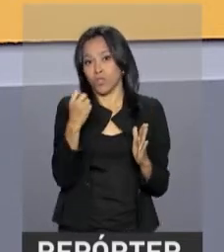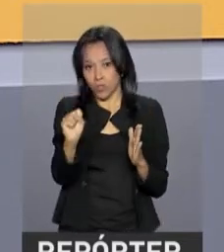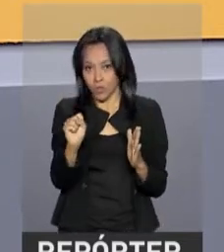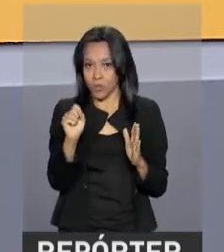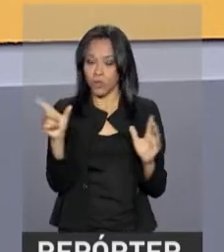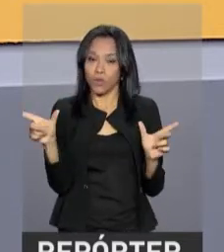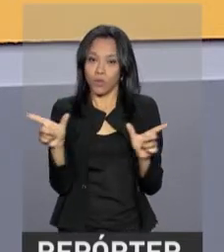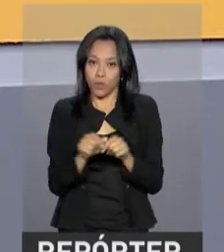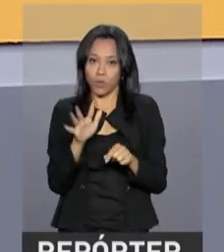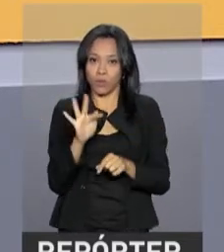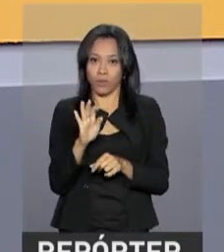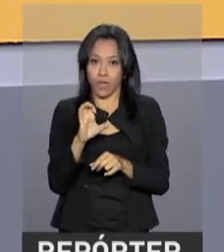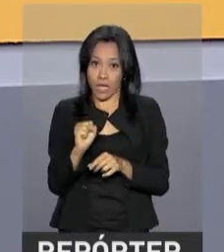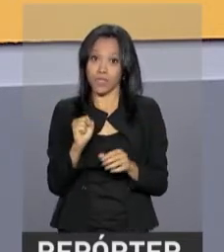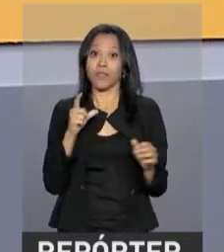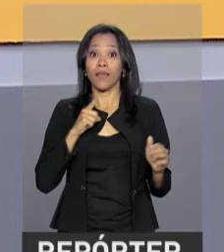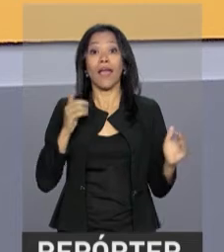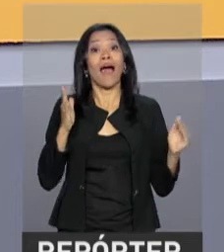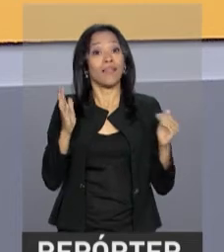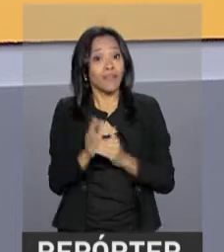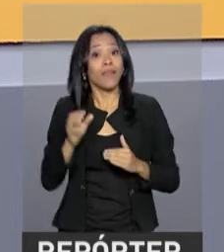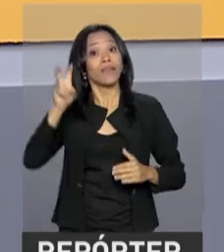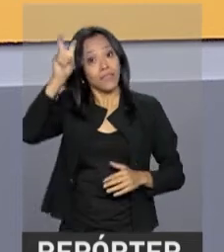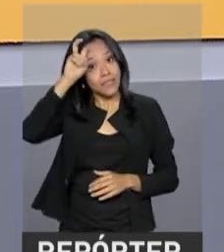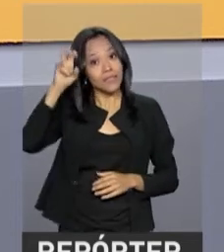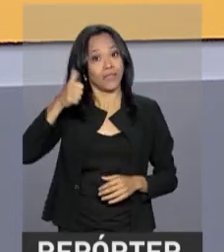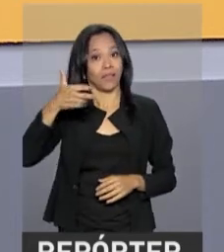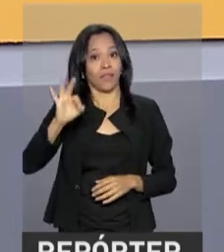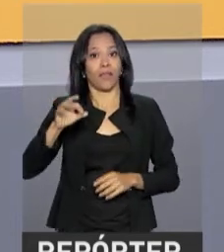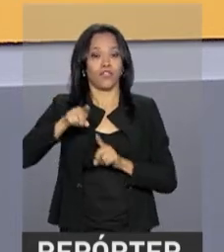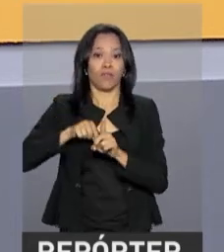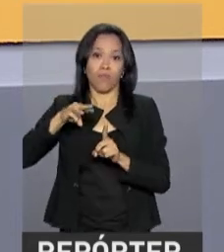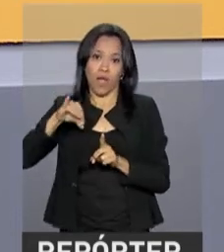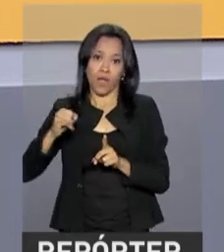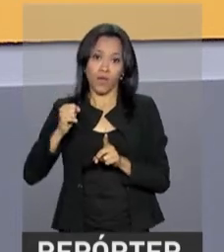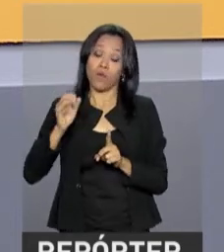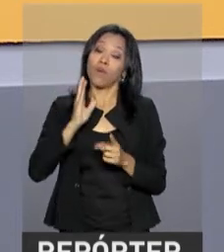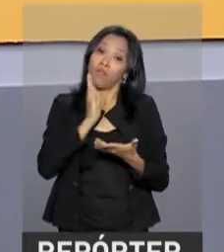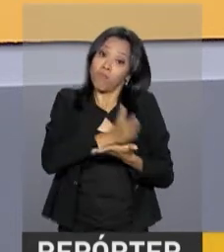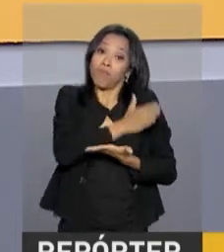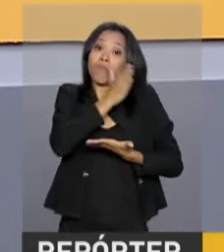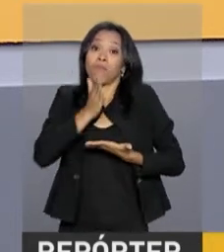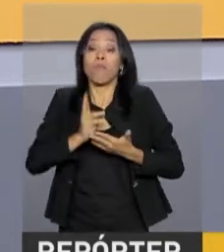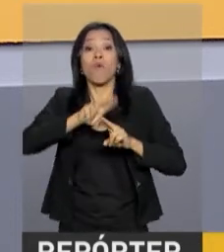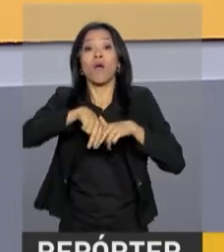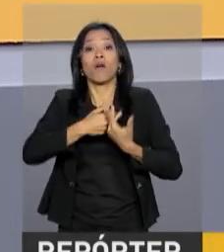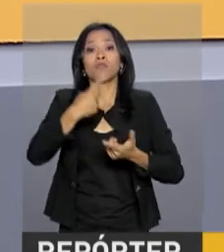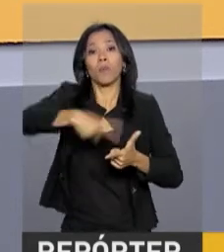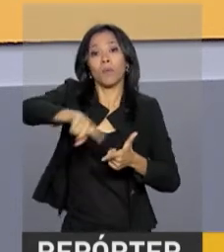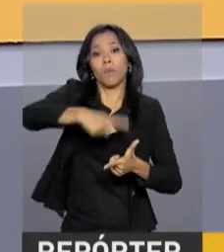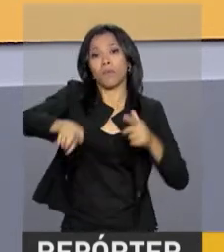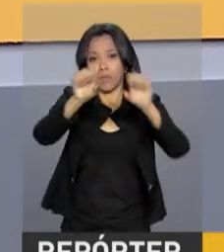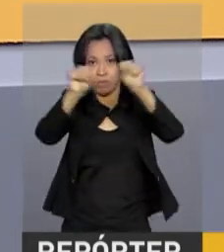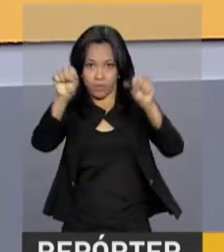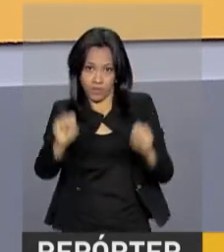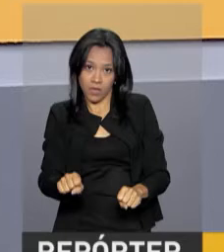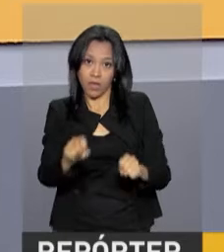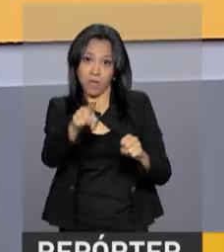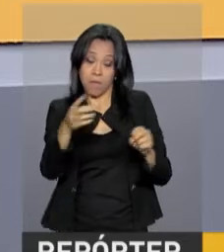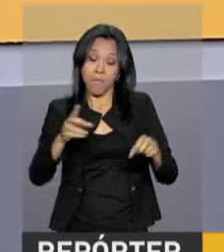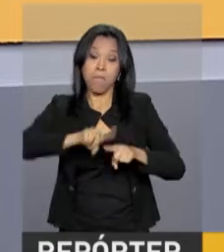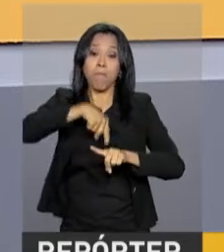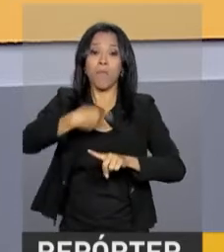quinta-feira dia 10 de maio o prazo foi estendido por causa de instabilidade do sistema se s para mais informações acesse